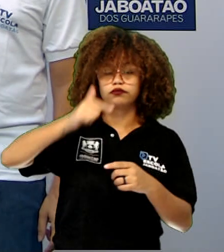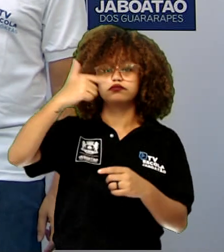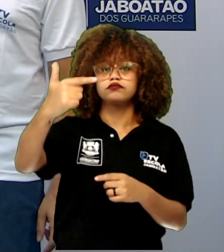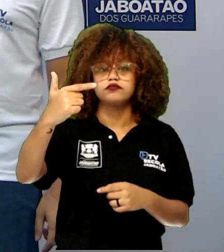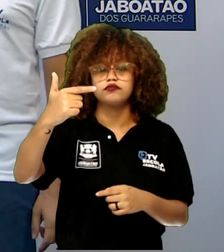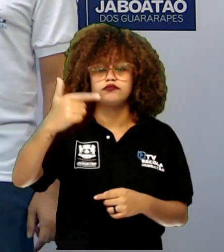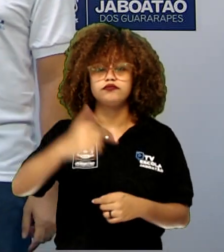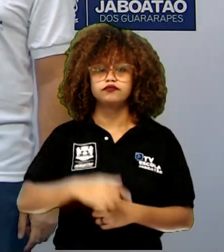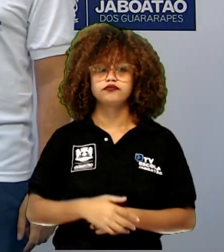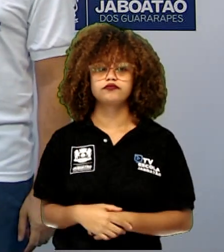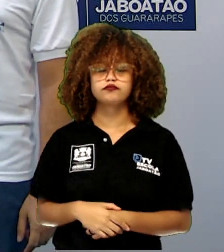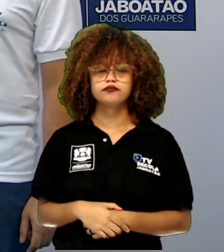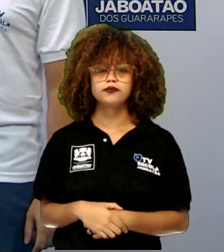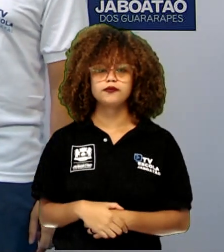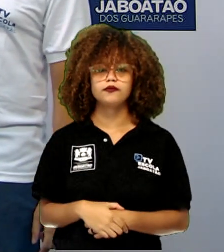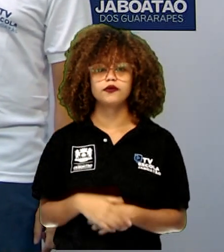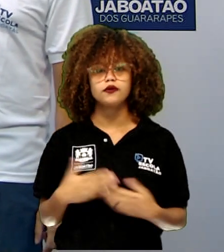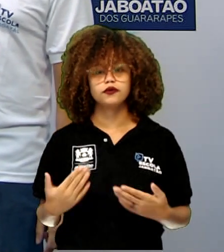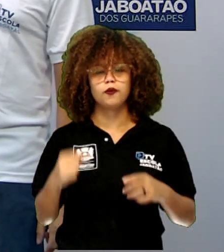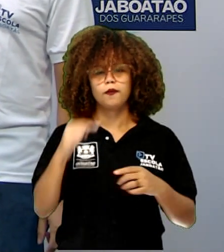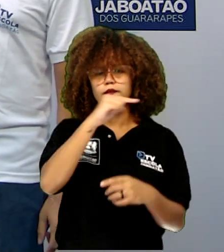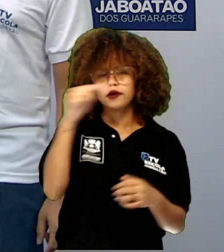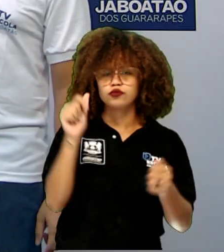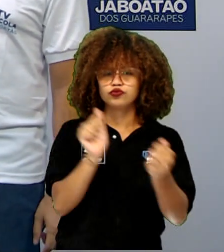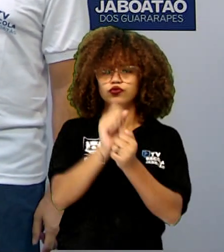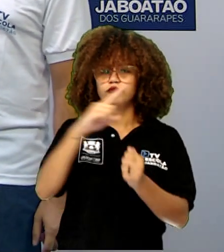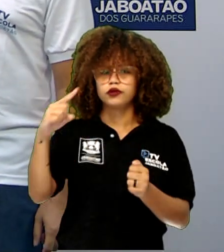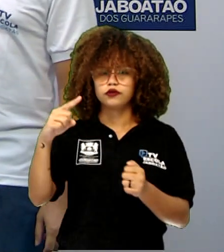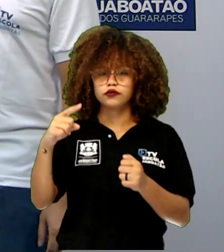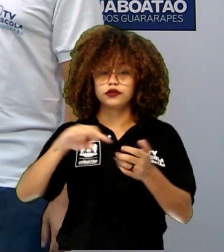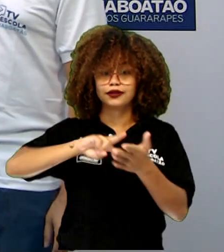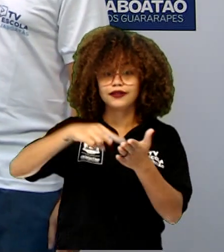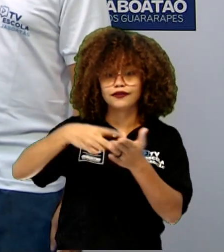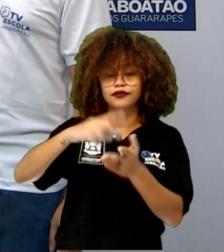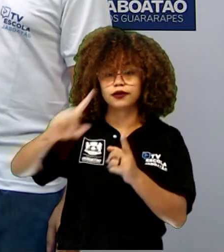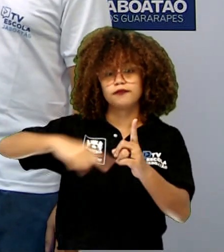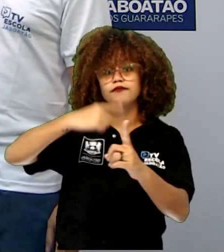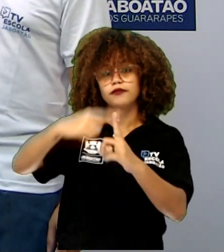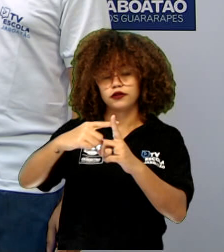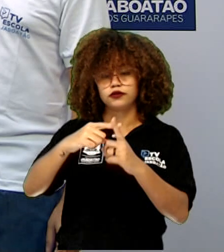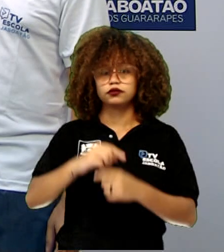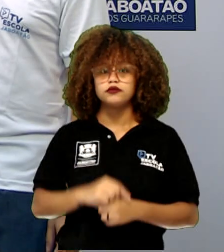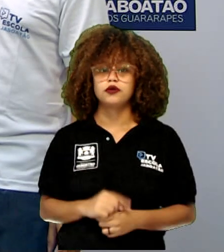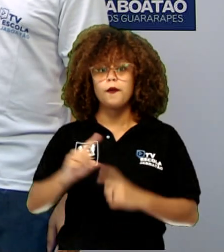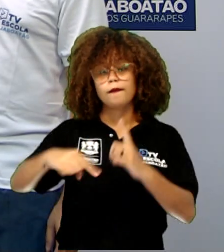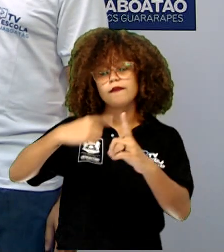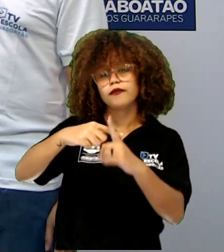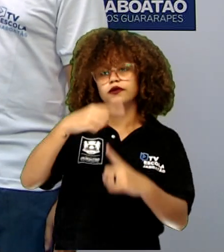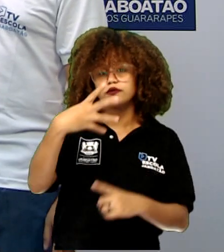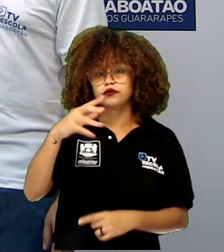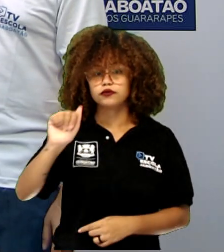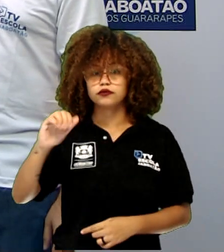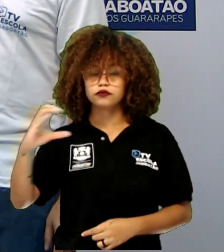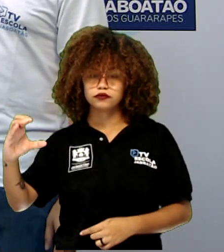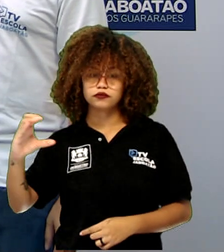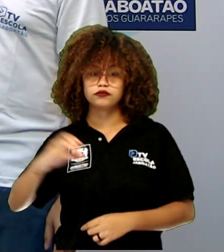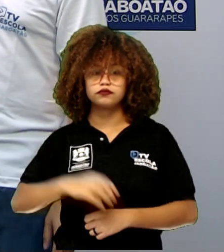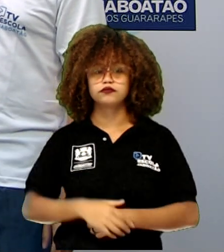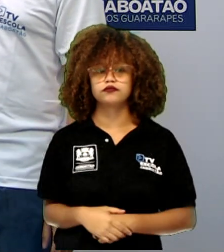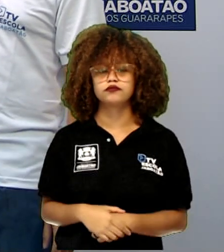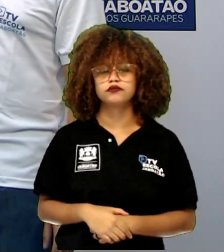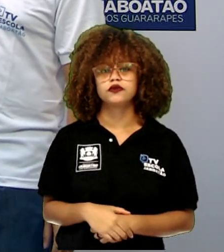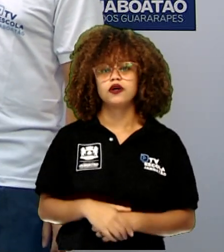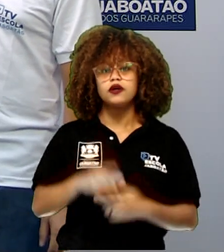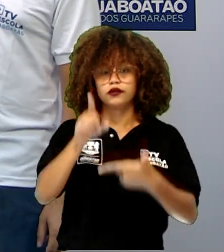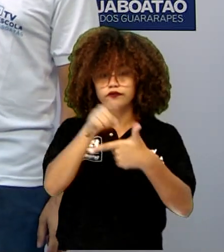esse daqui e aí o menos com menos aqui vai dar mais mais quatro a ser 4